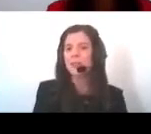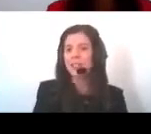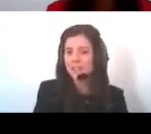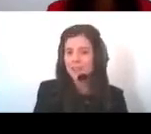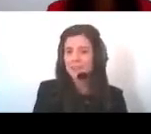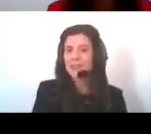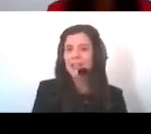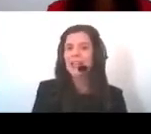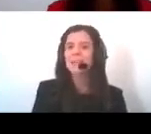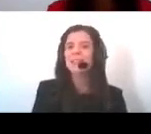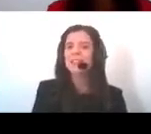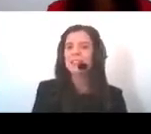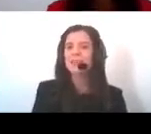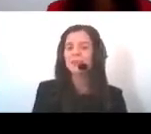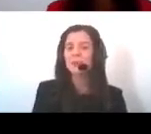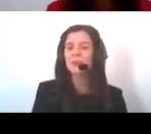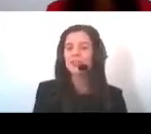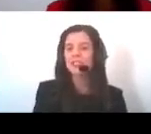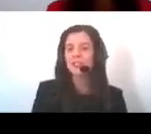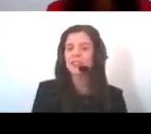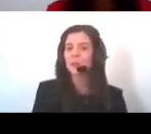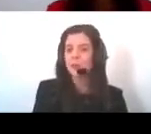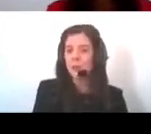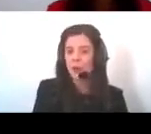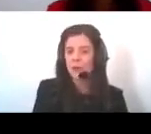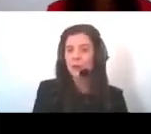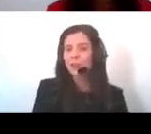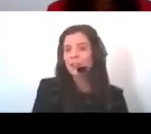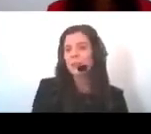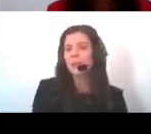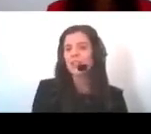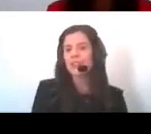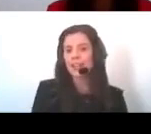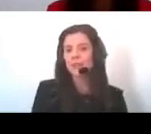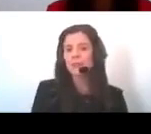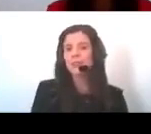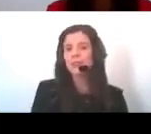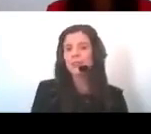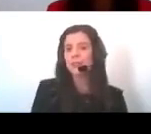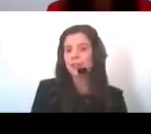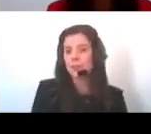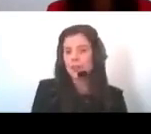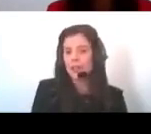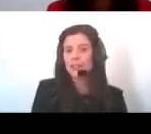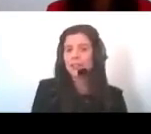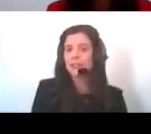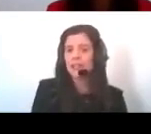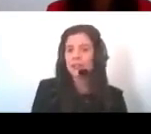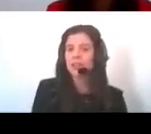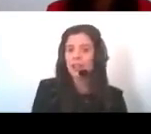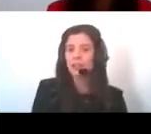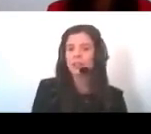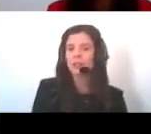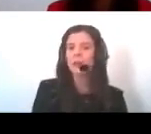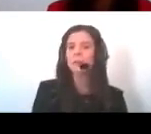famoso ABITSE, que é a liberação do número de identificação de um imóvel, que somente é dado se a obra foi executada